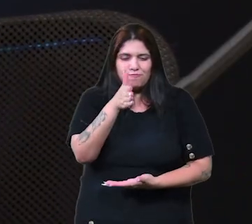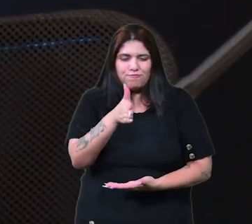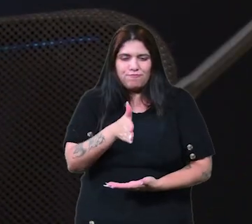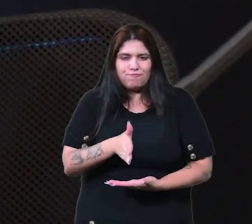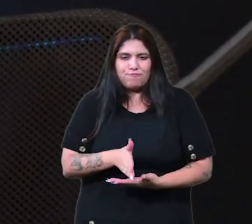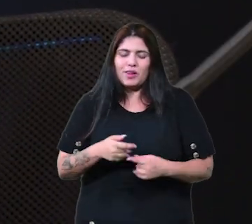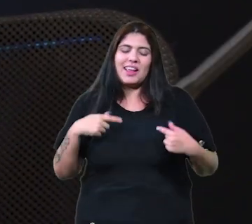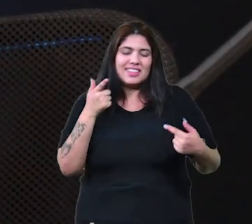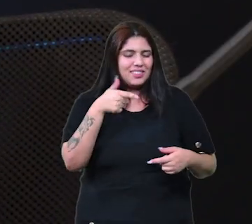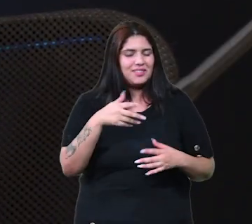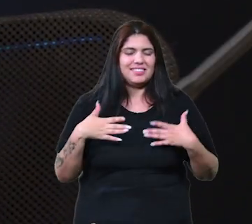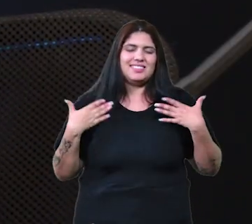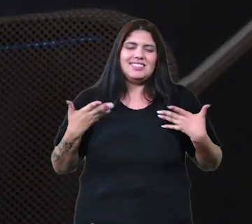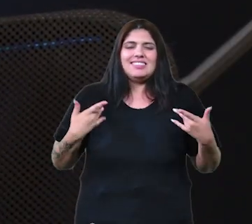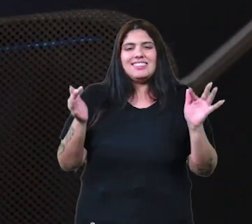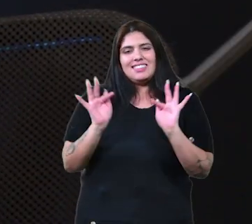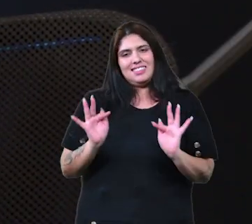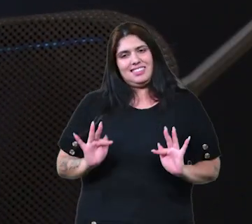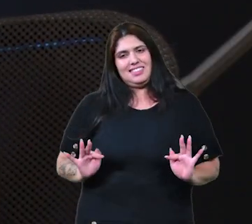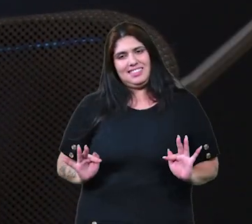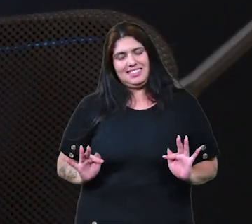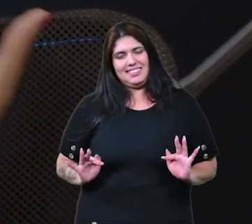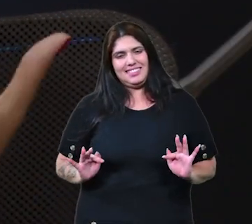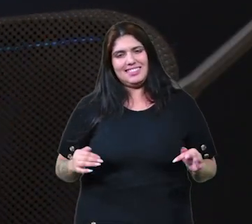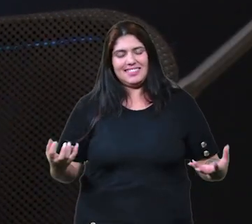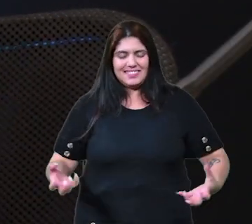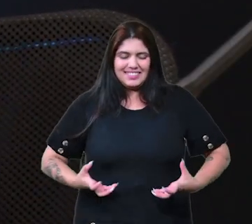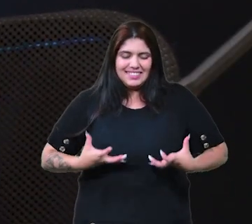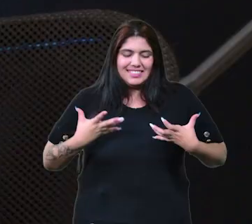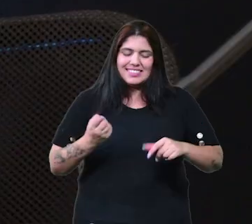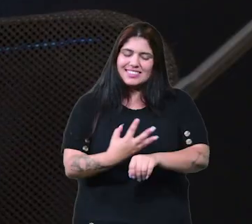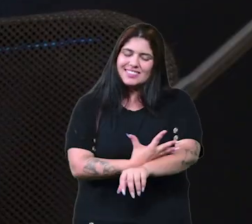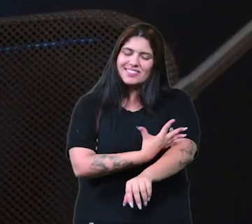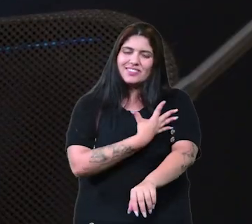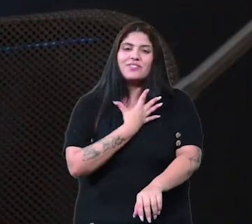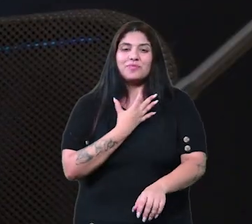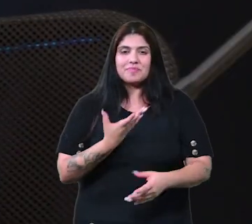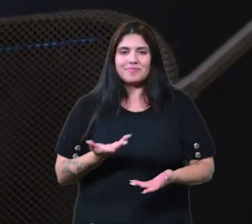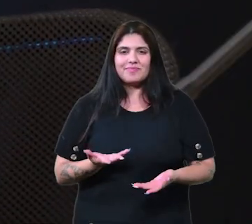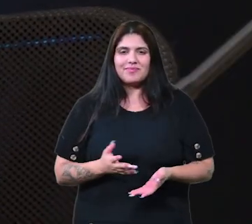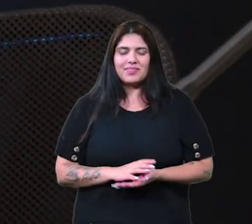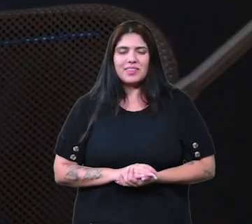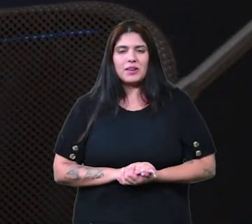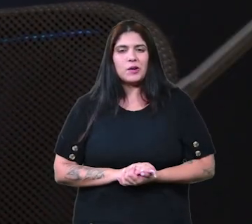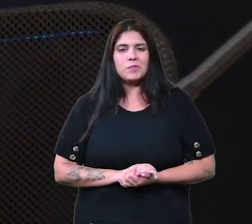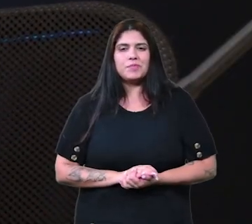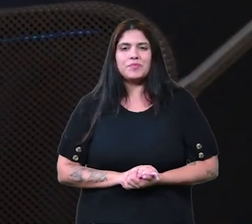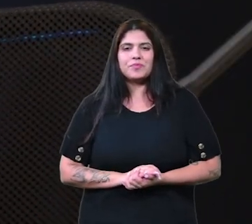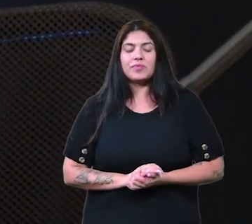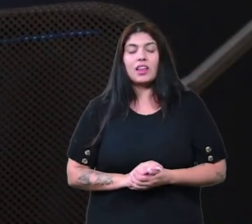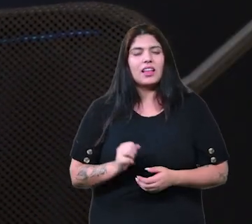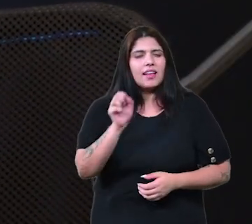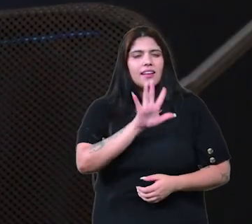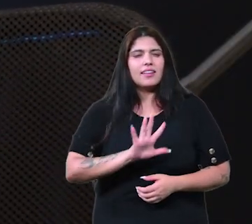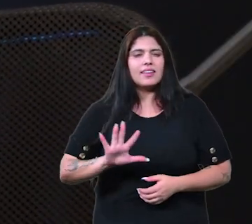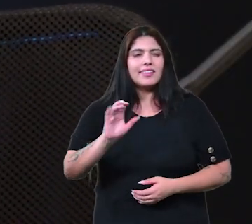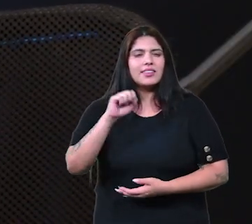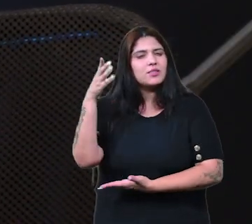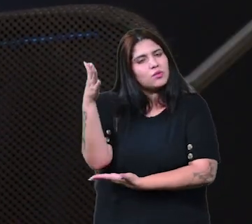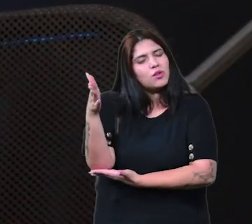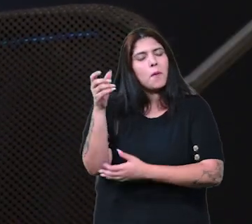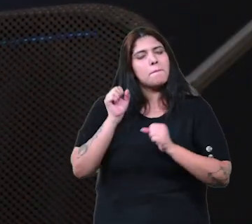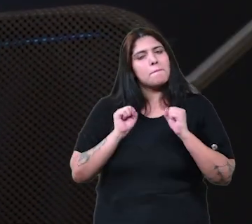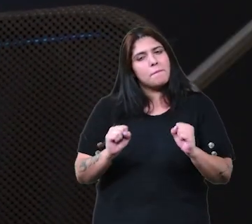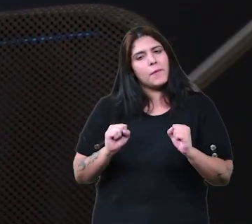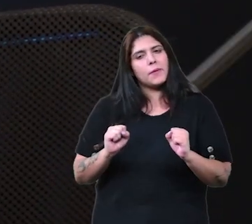é que vai te dar realização. Né? Obviamente, na hotelaria tem espaço para você atuar em horário comercial, por exemplo. Né? Então, se não